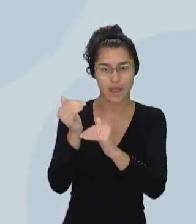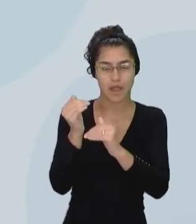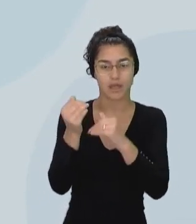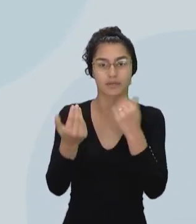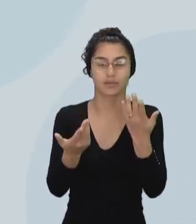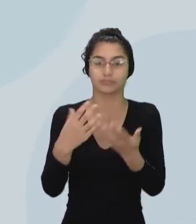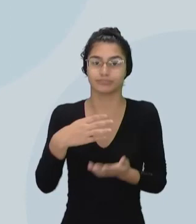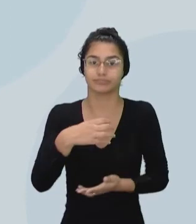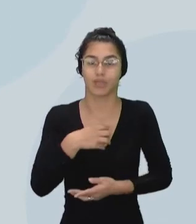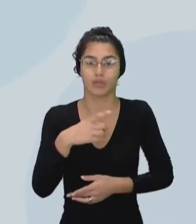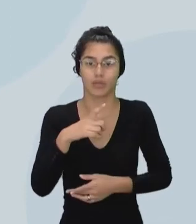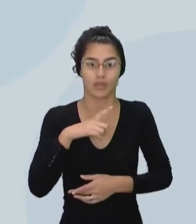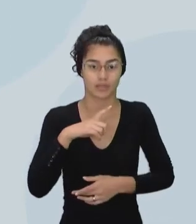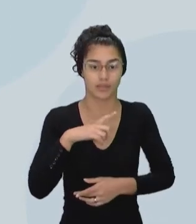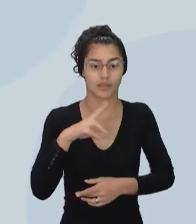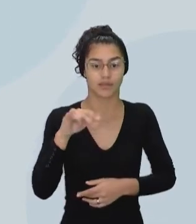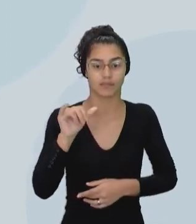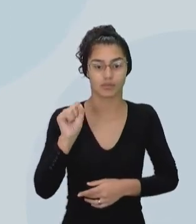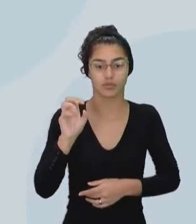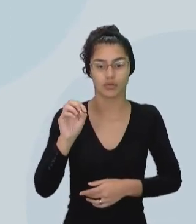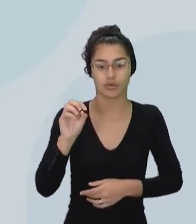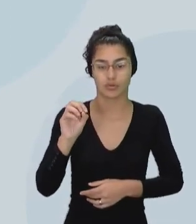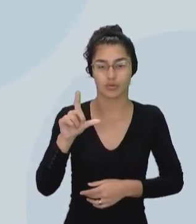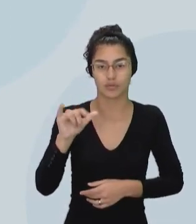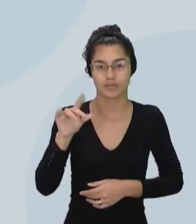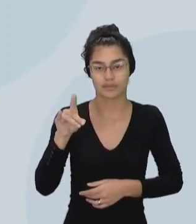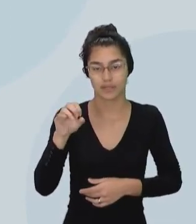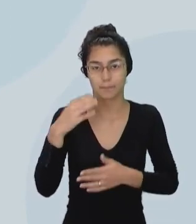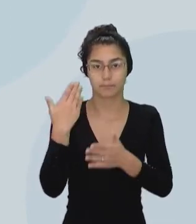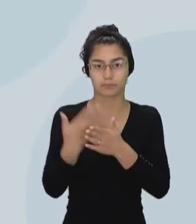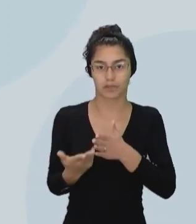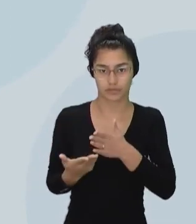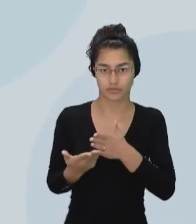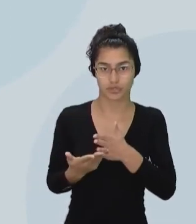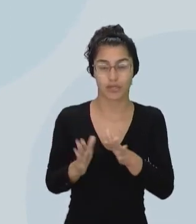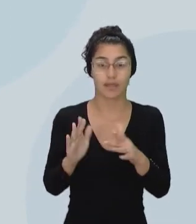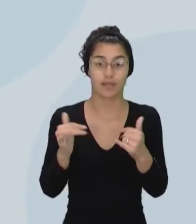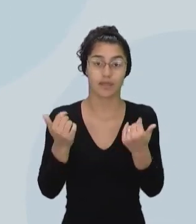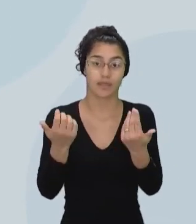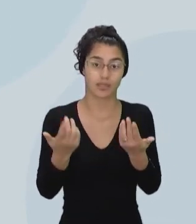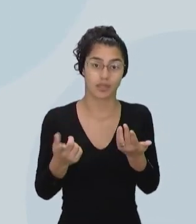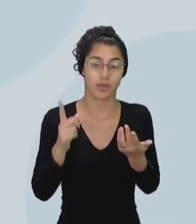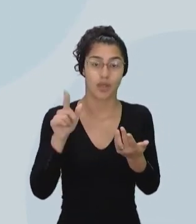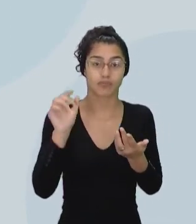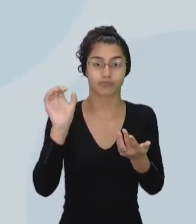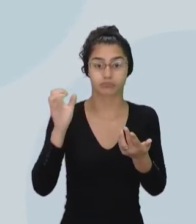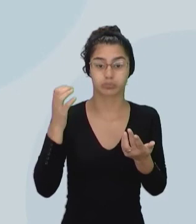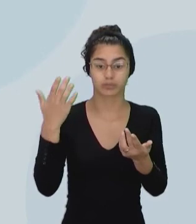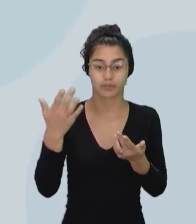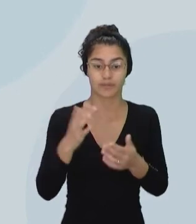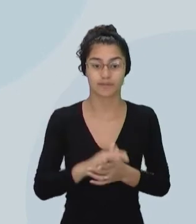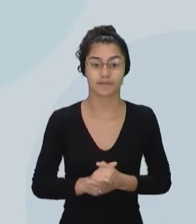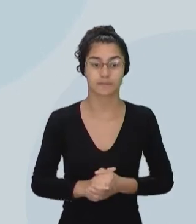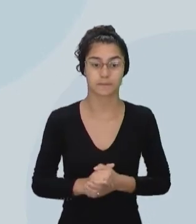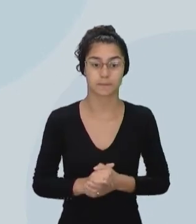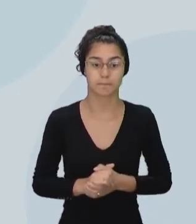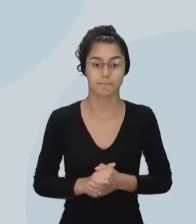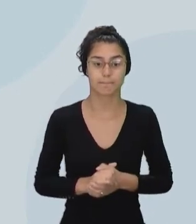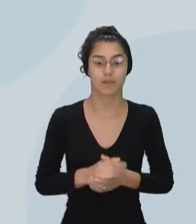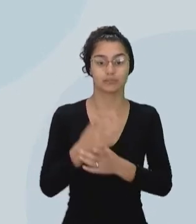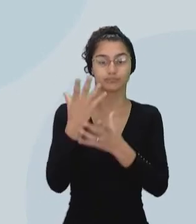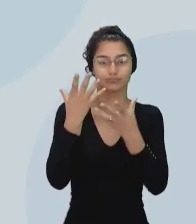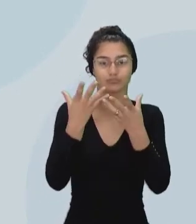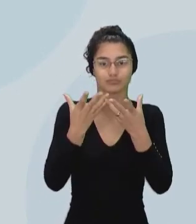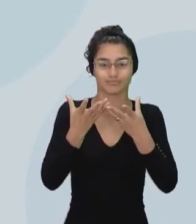então a função dessas vilosidades, né, acaba se perdendo. Por isso que acontece isso daqui, olha, o